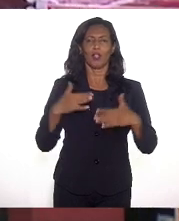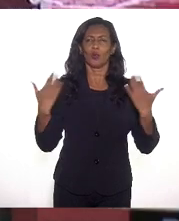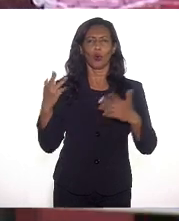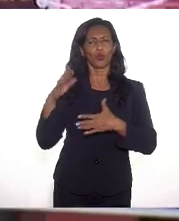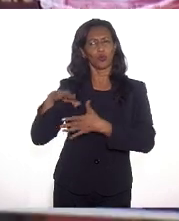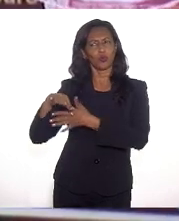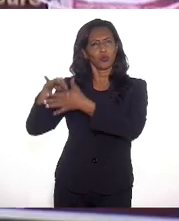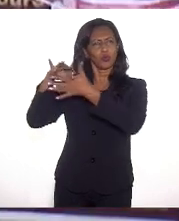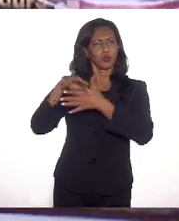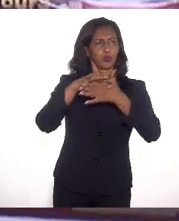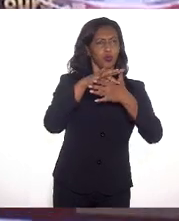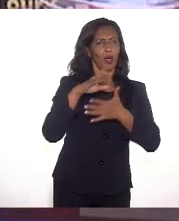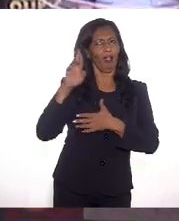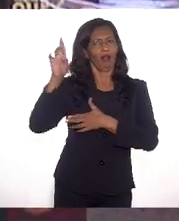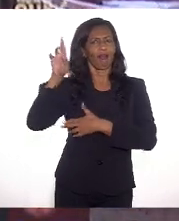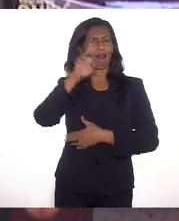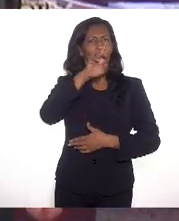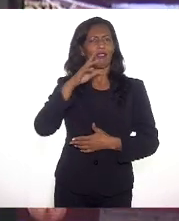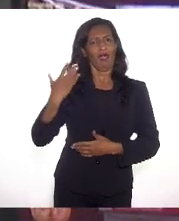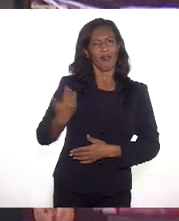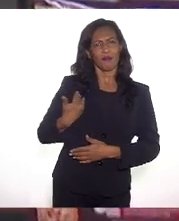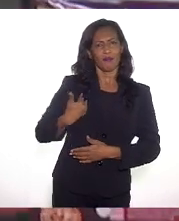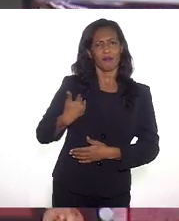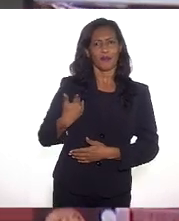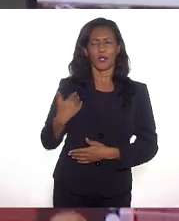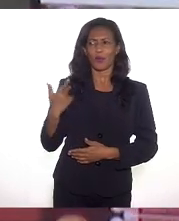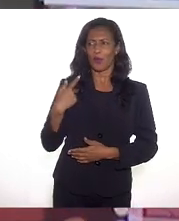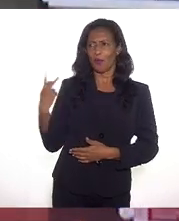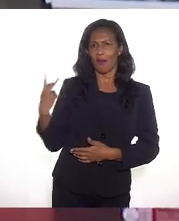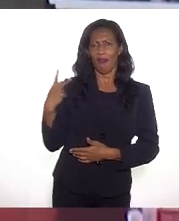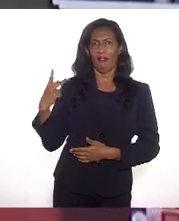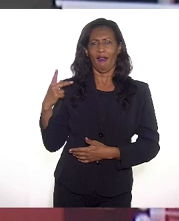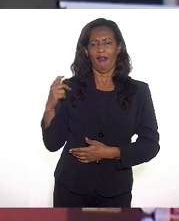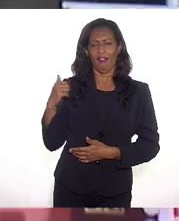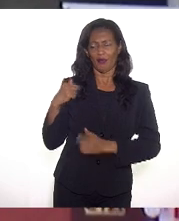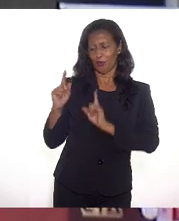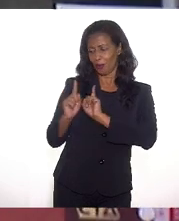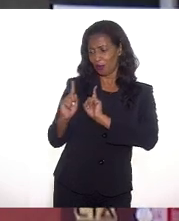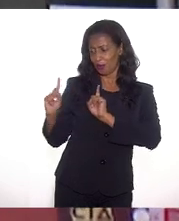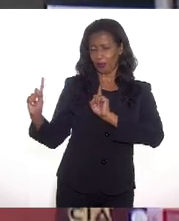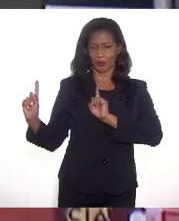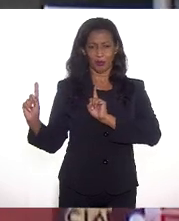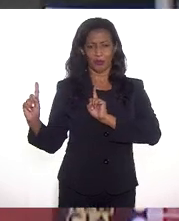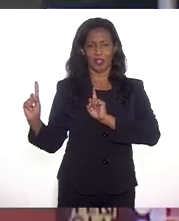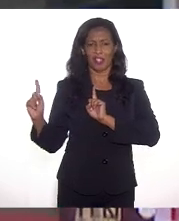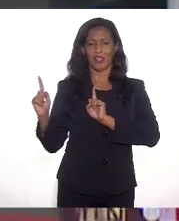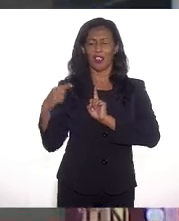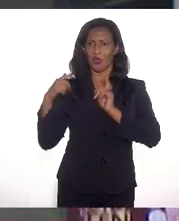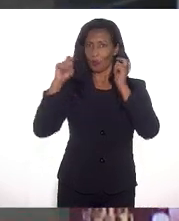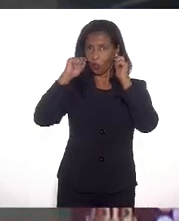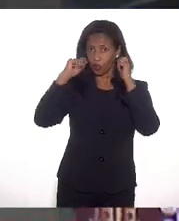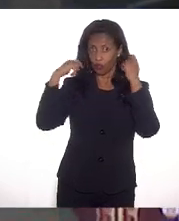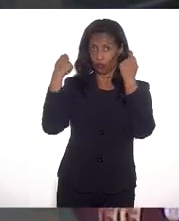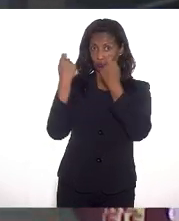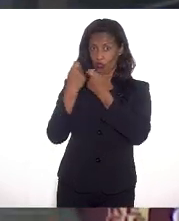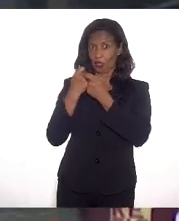autoridades, tantos amigos. Como eu e o André Siciliano, a gente está numa distância aqui, eu vou tomar a liberdade de tirar a máscara.